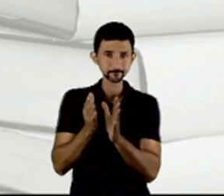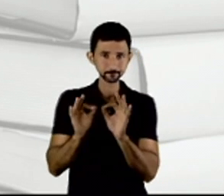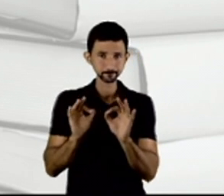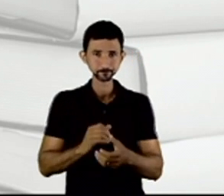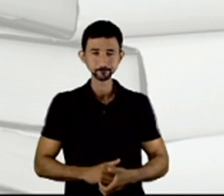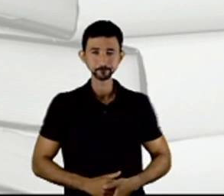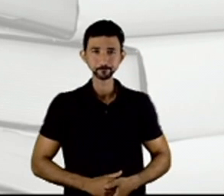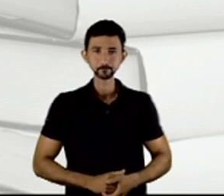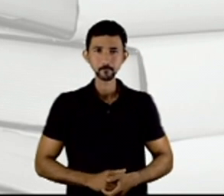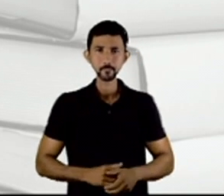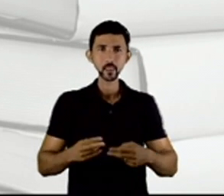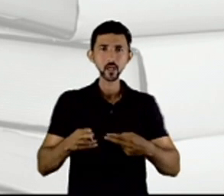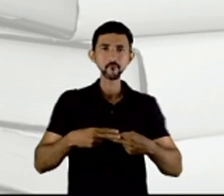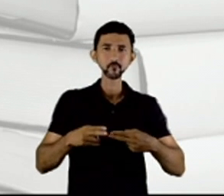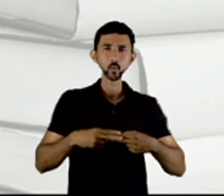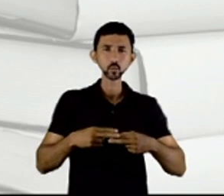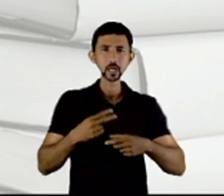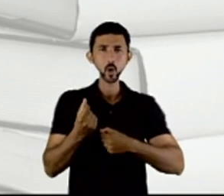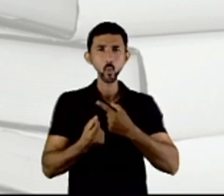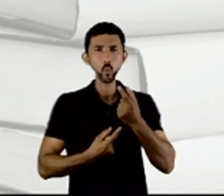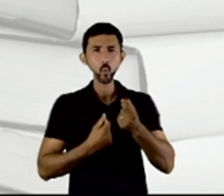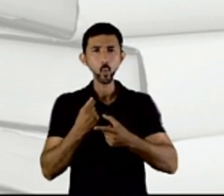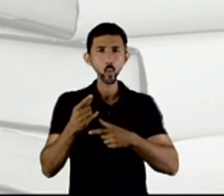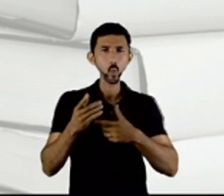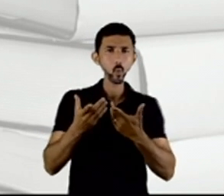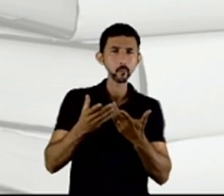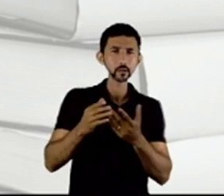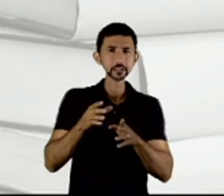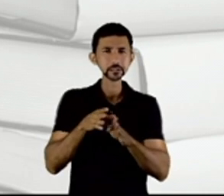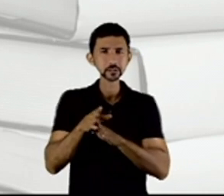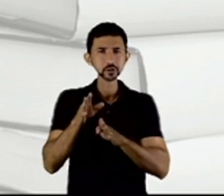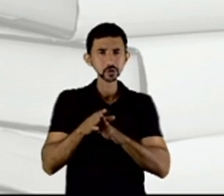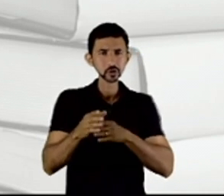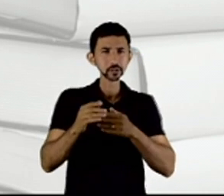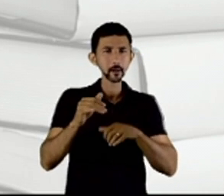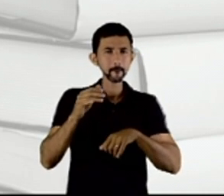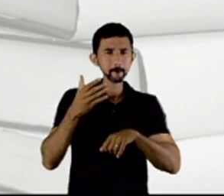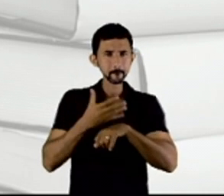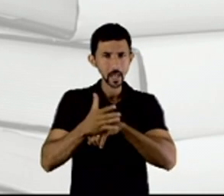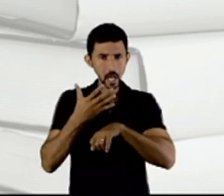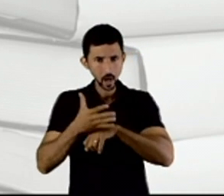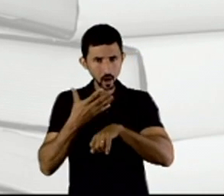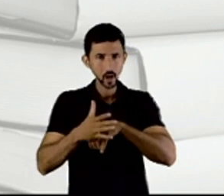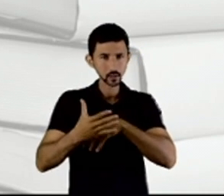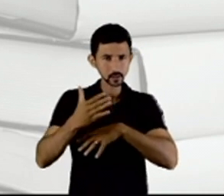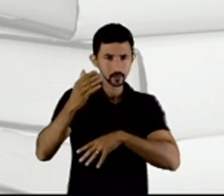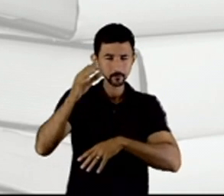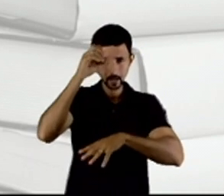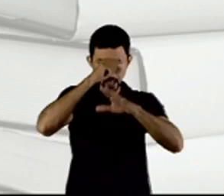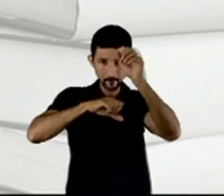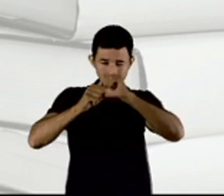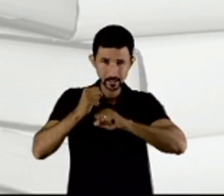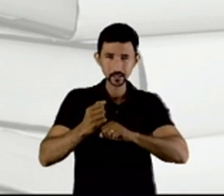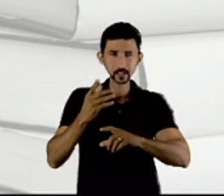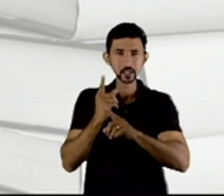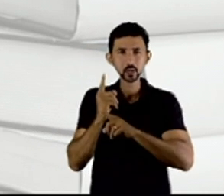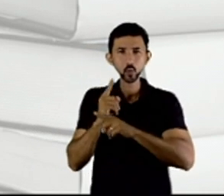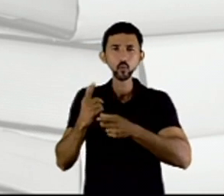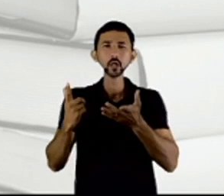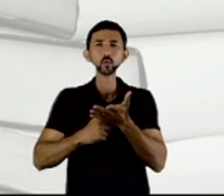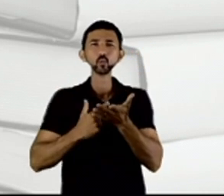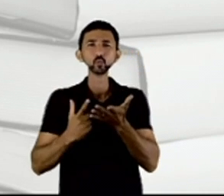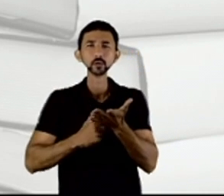Mas eu vou usar aqui alguns macetes, certo? Algumas dicas práticas que a gente encontra ainda em alguns